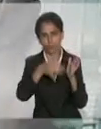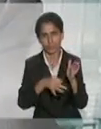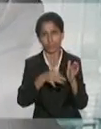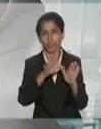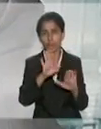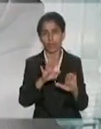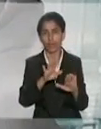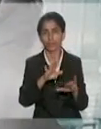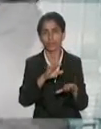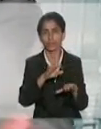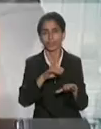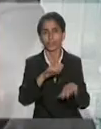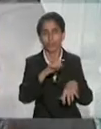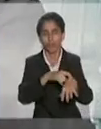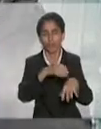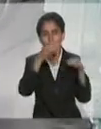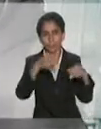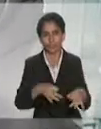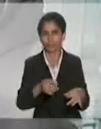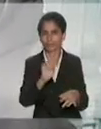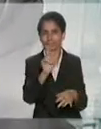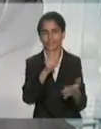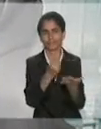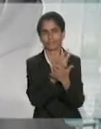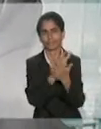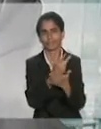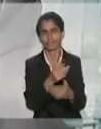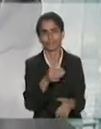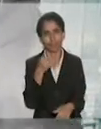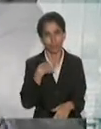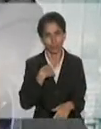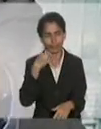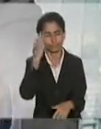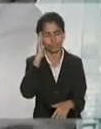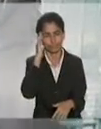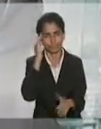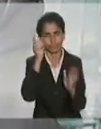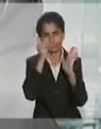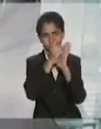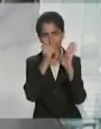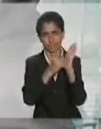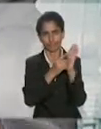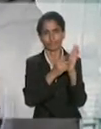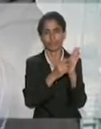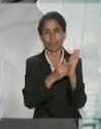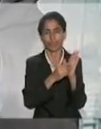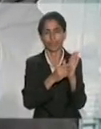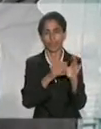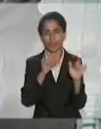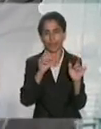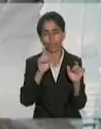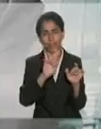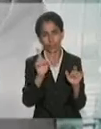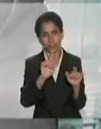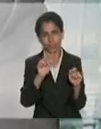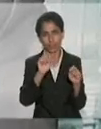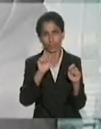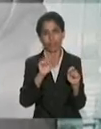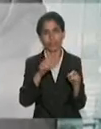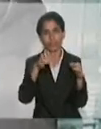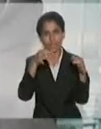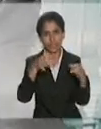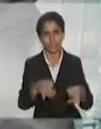momento. E no meu entendimento, decreto não é a forma